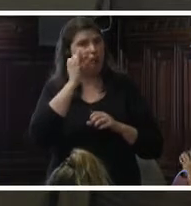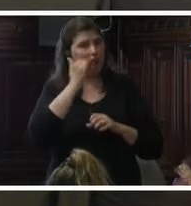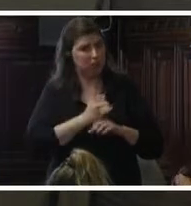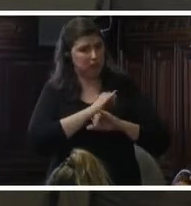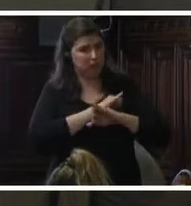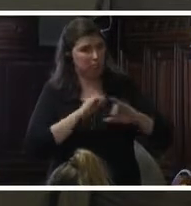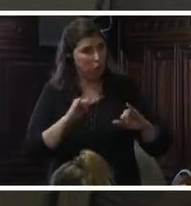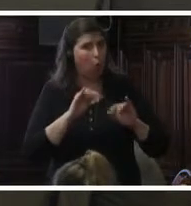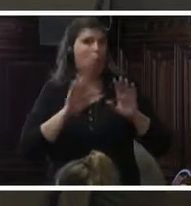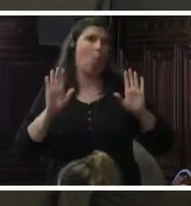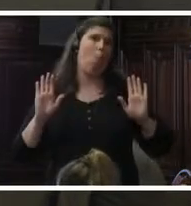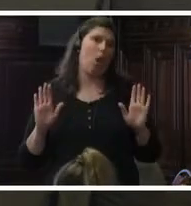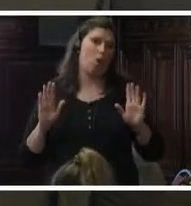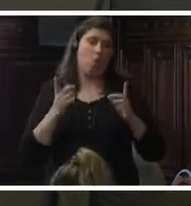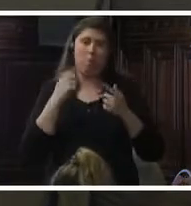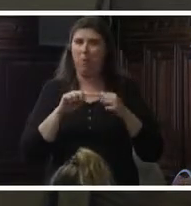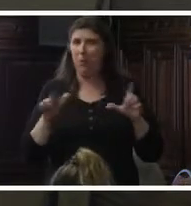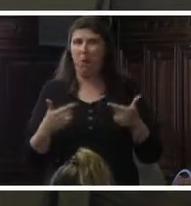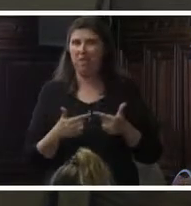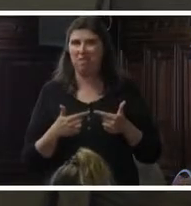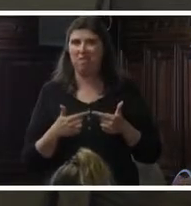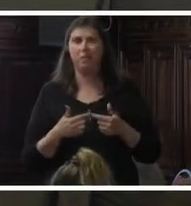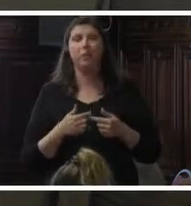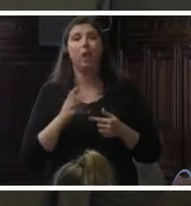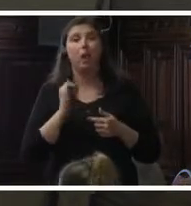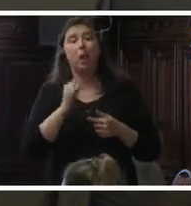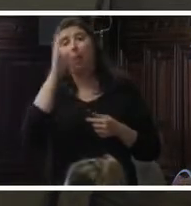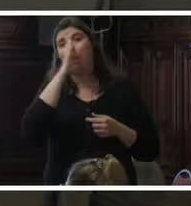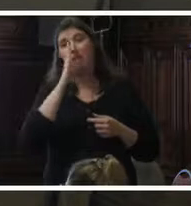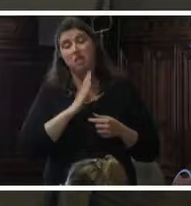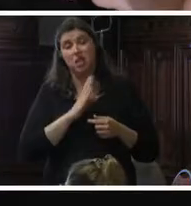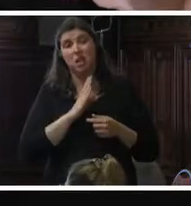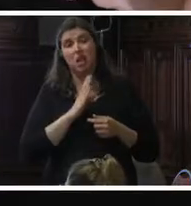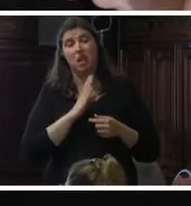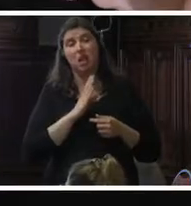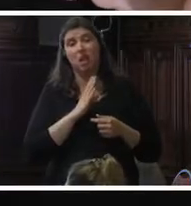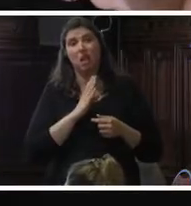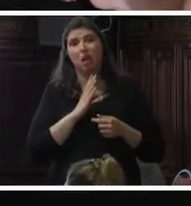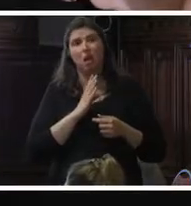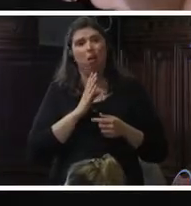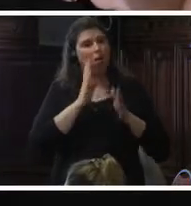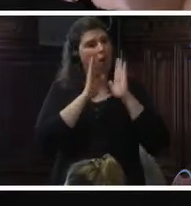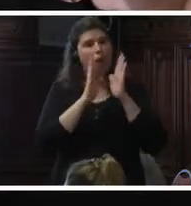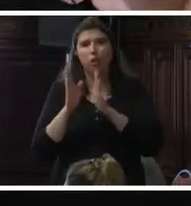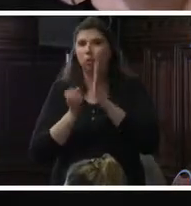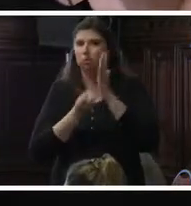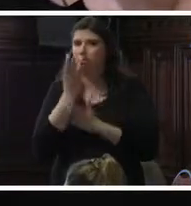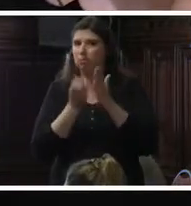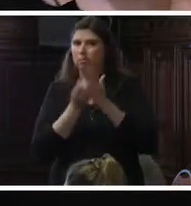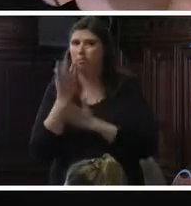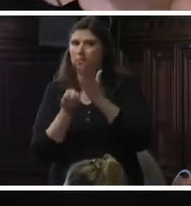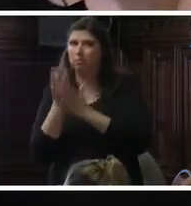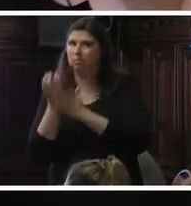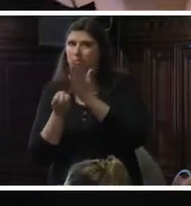Yes. Sim, no Brasil, os casos ainda estão continuando a aparecer. Não existe mais